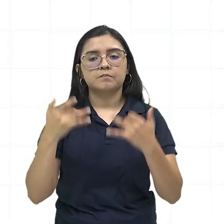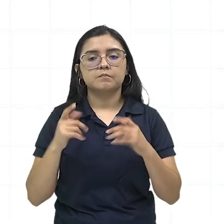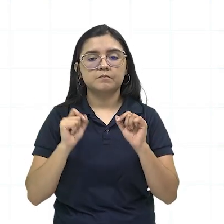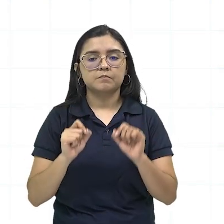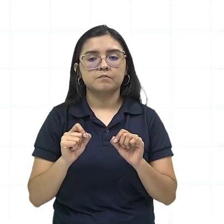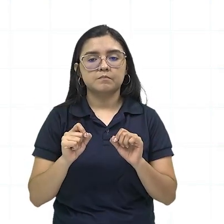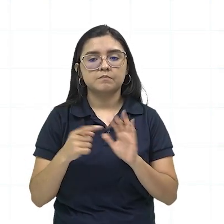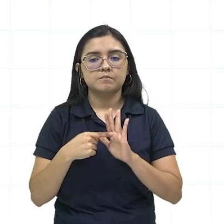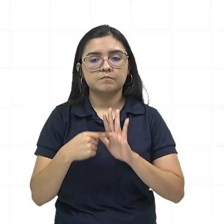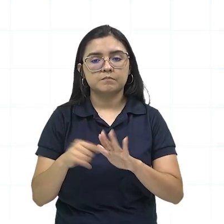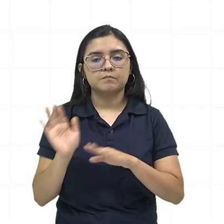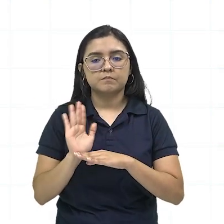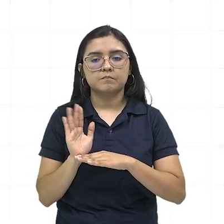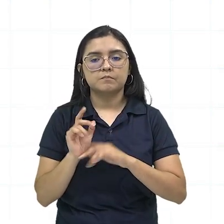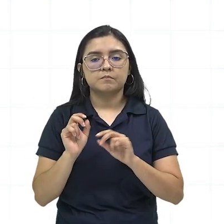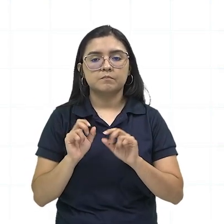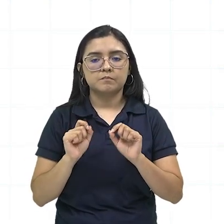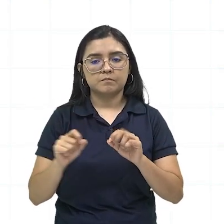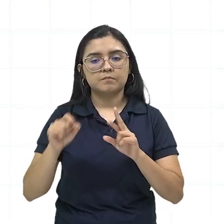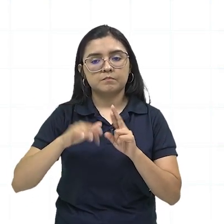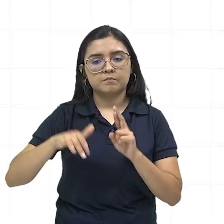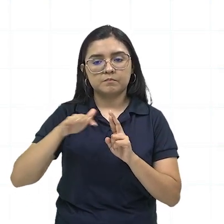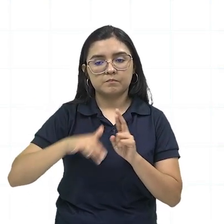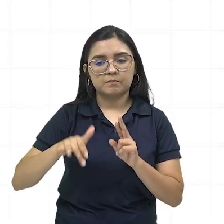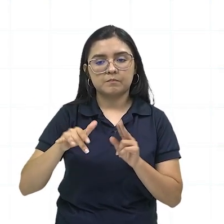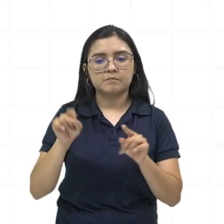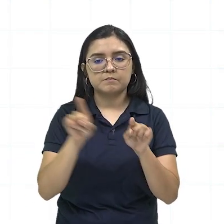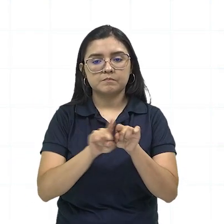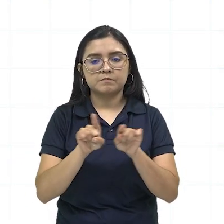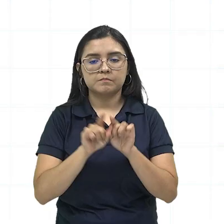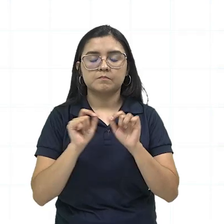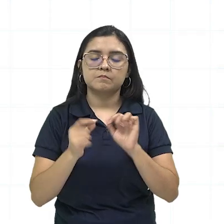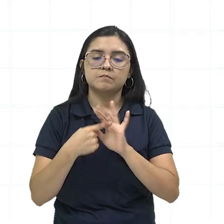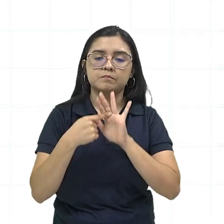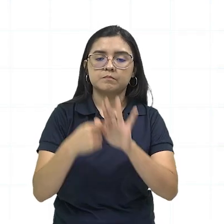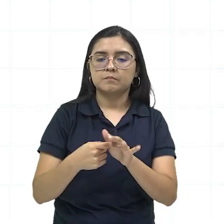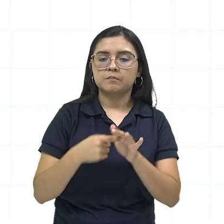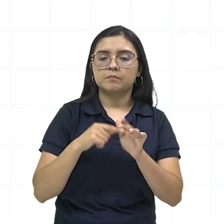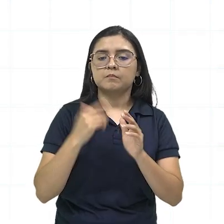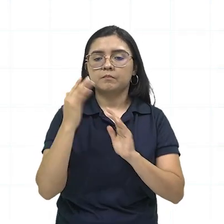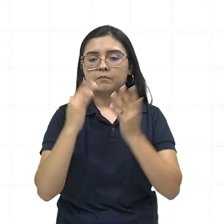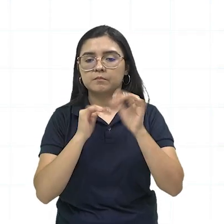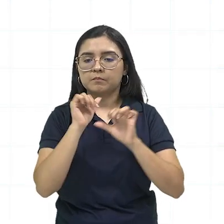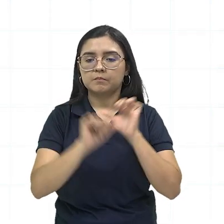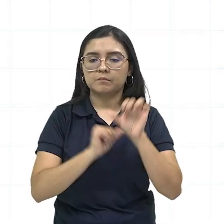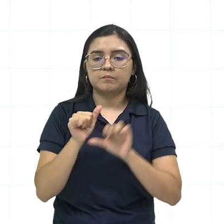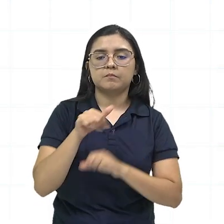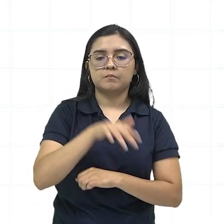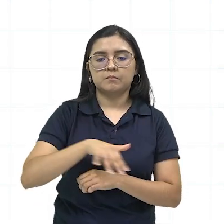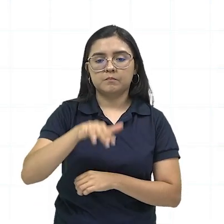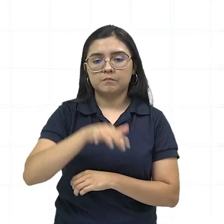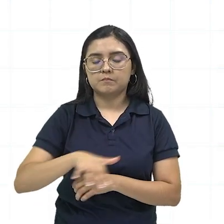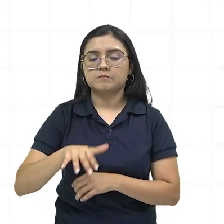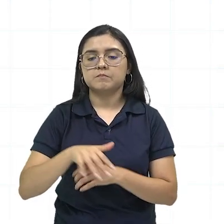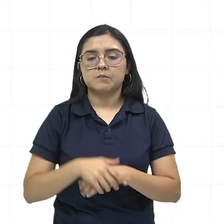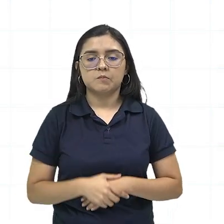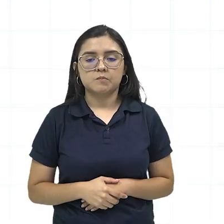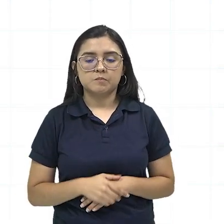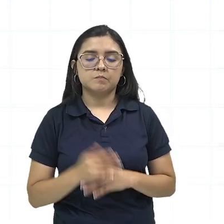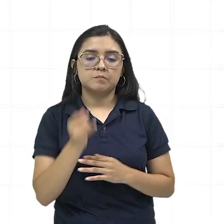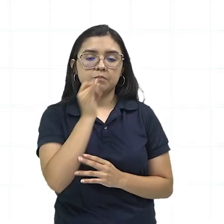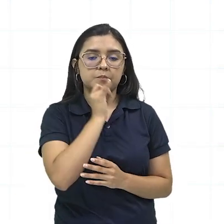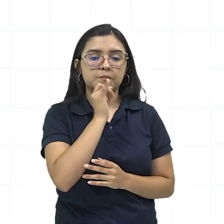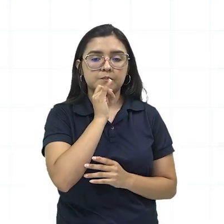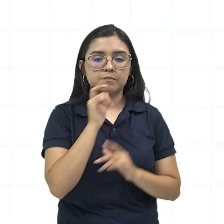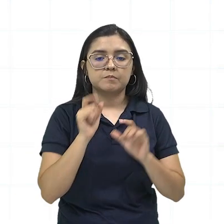população ribeirinha. E aí, obviamente, vai mostrar sobre mudanças climáticas nas regiões, espaciais, ou